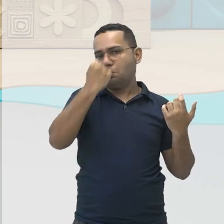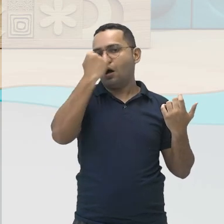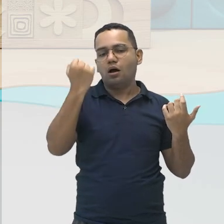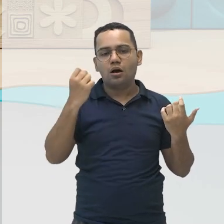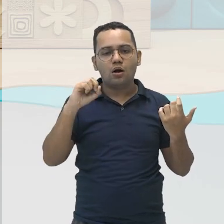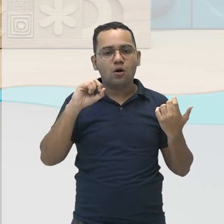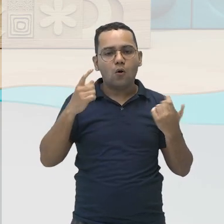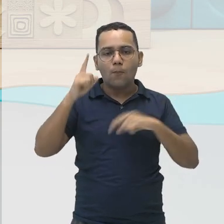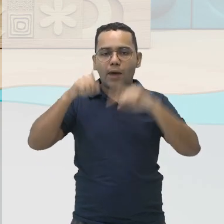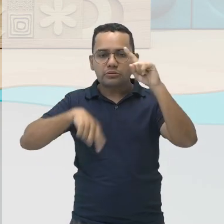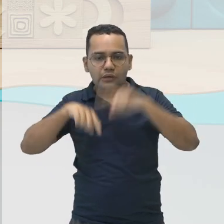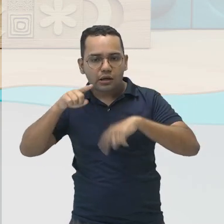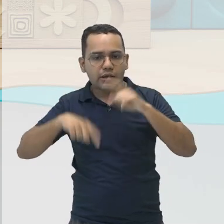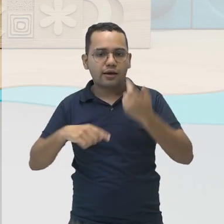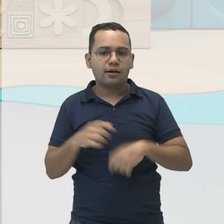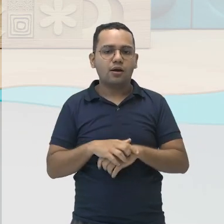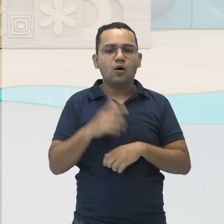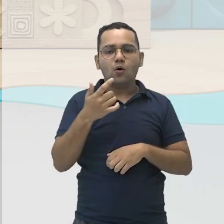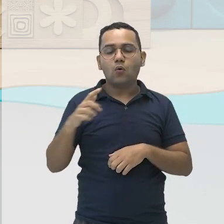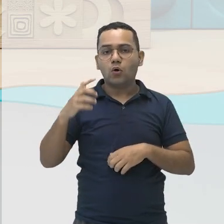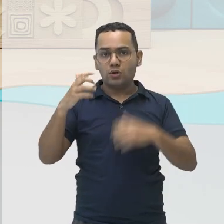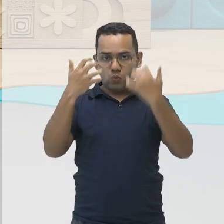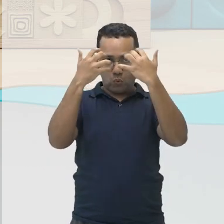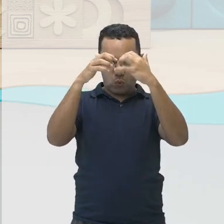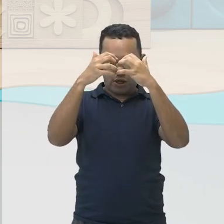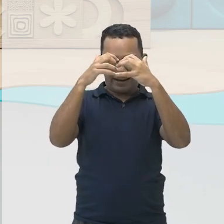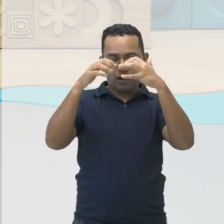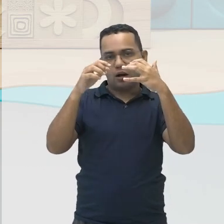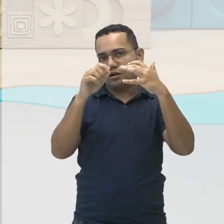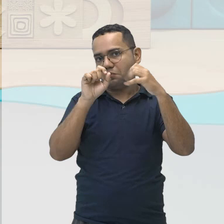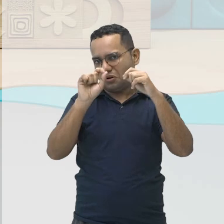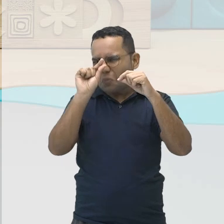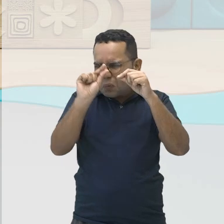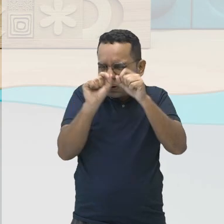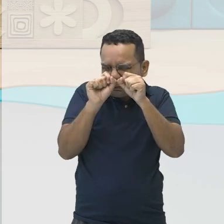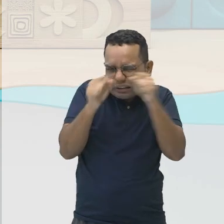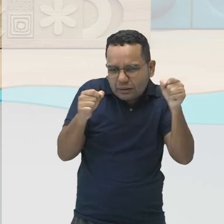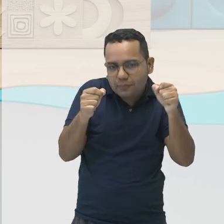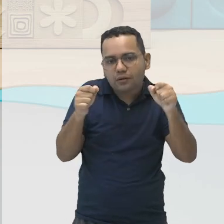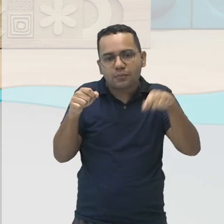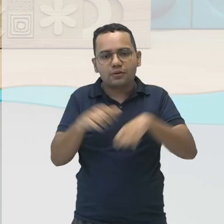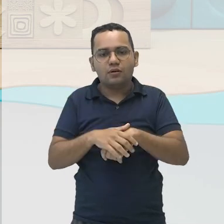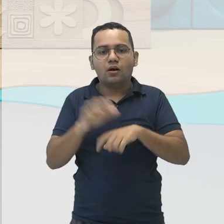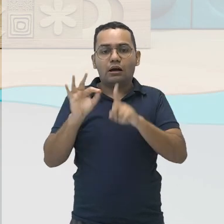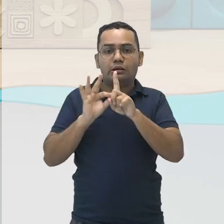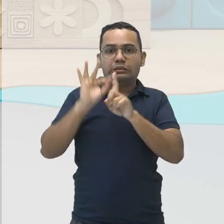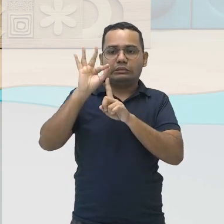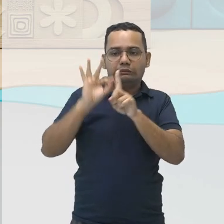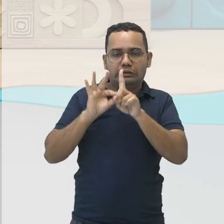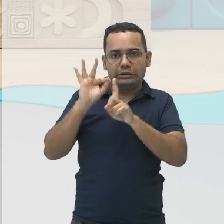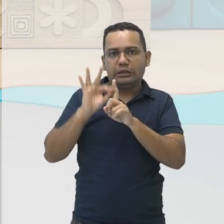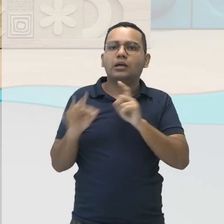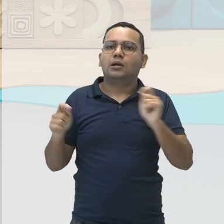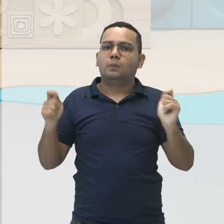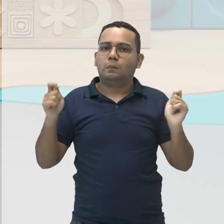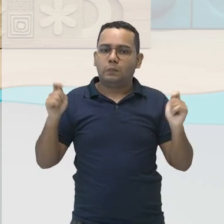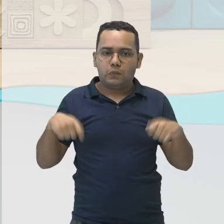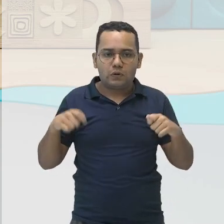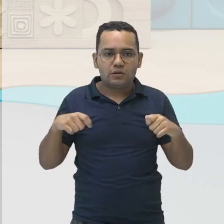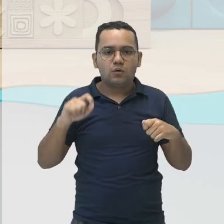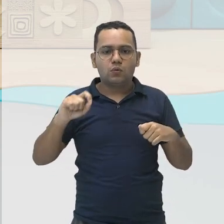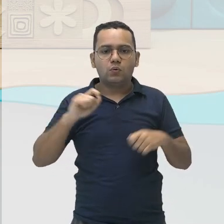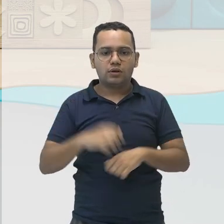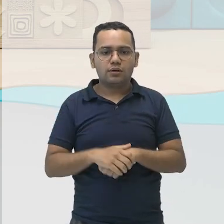estranho, fratura da base do crânio, altas temperaturas, pode indicar problema também de pressão